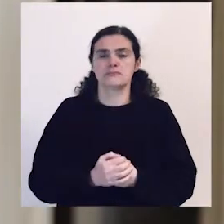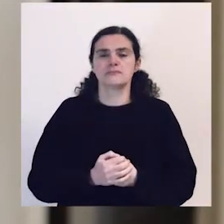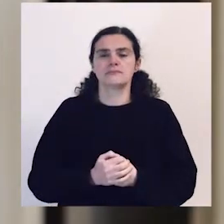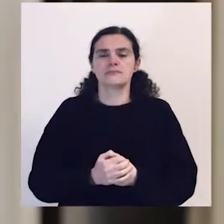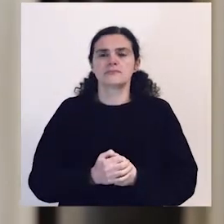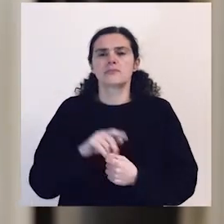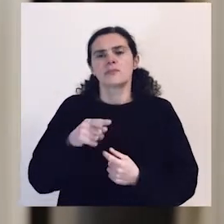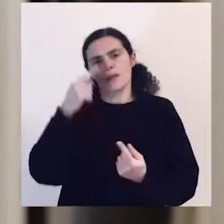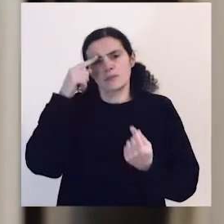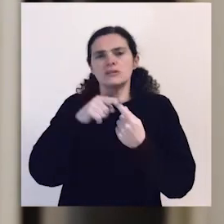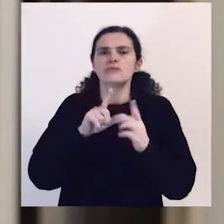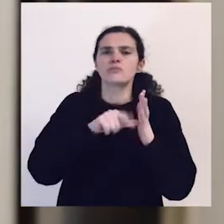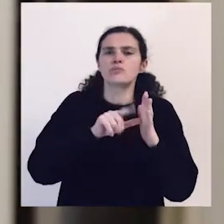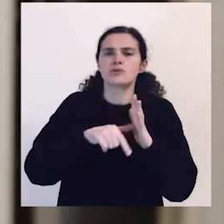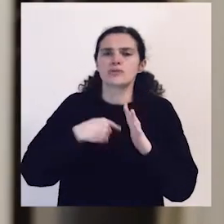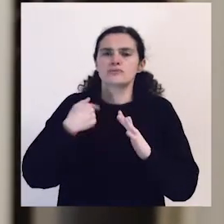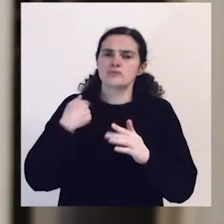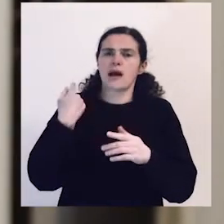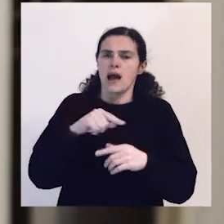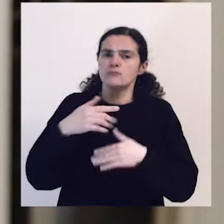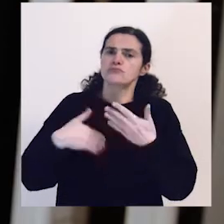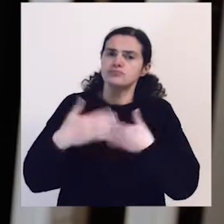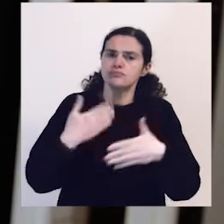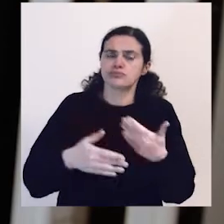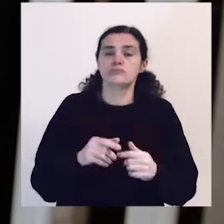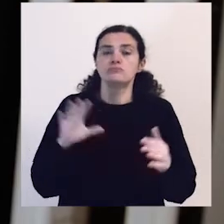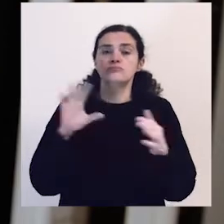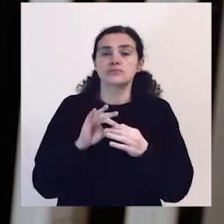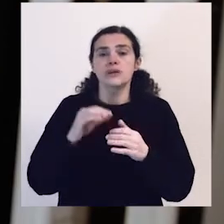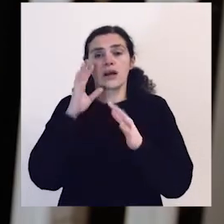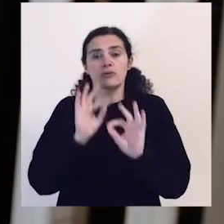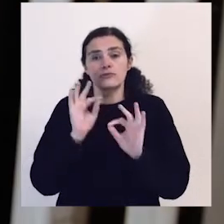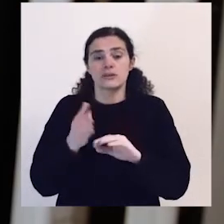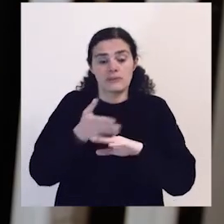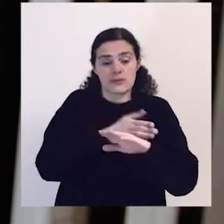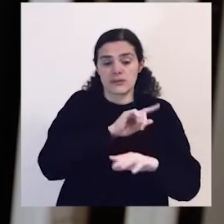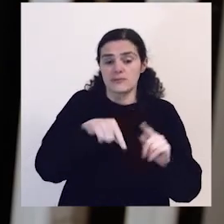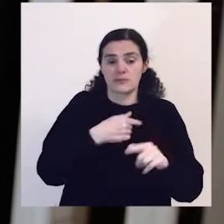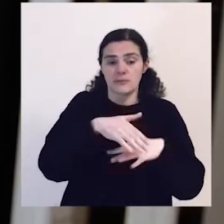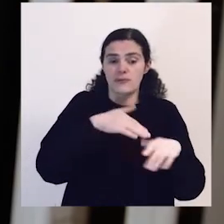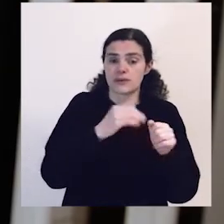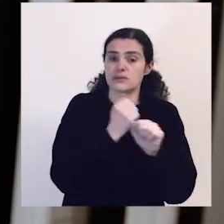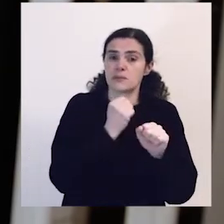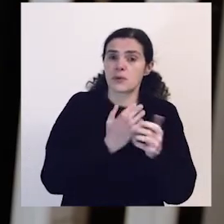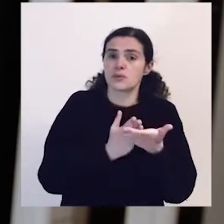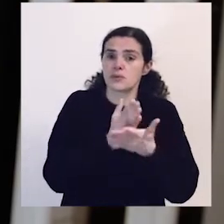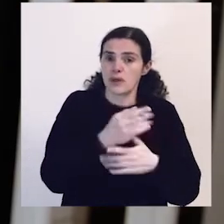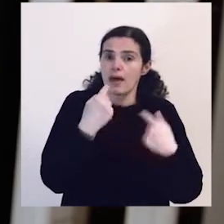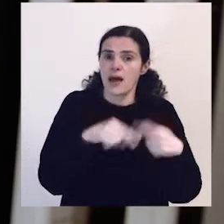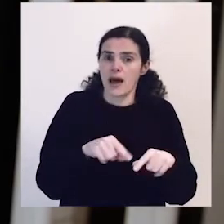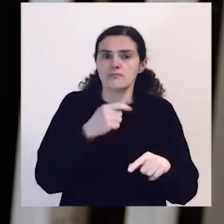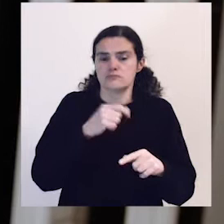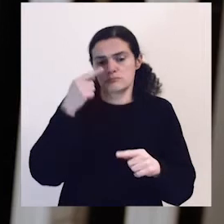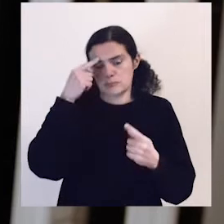conservadores em função dos projetos que temos em curso. No âmbito da conservação preventiva, desenvolvemos trabalhos de